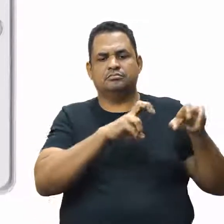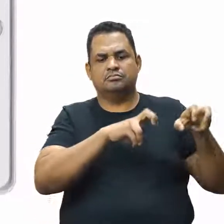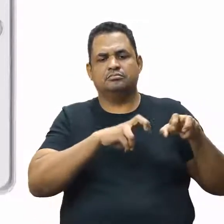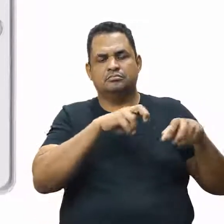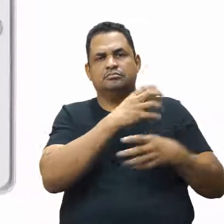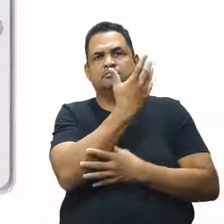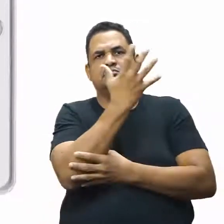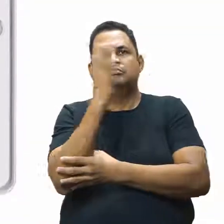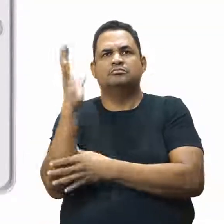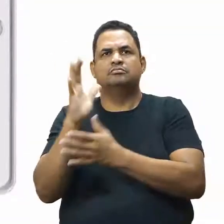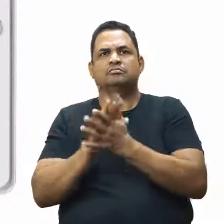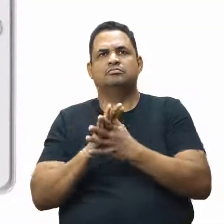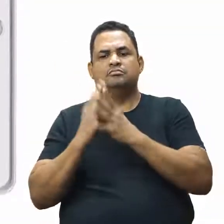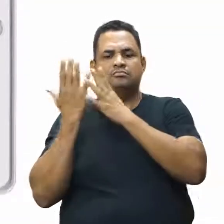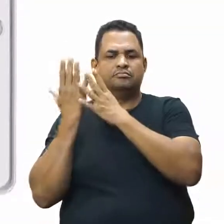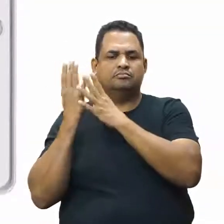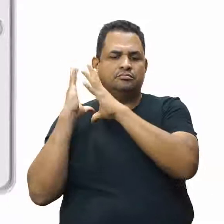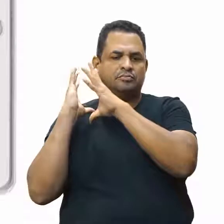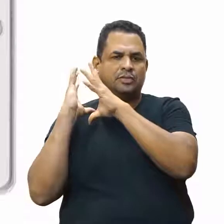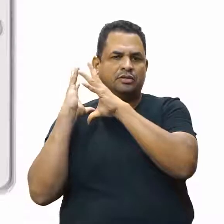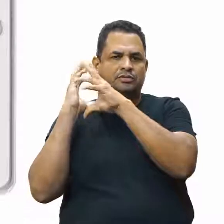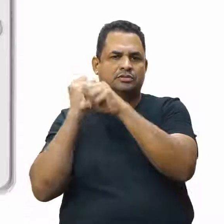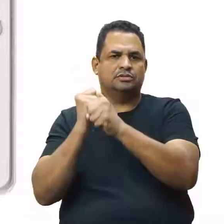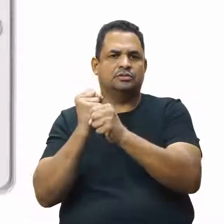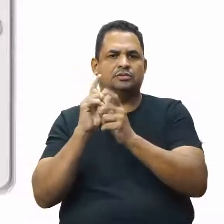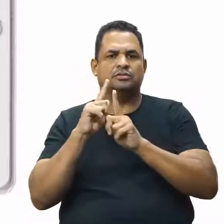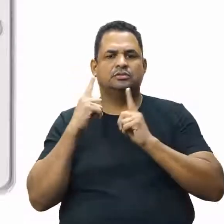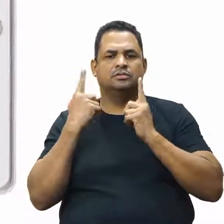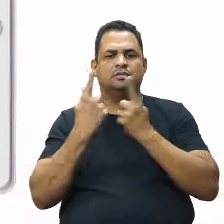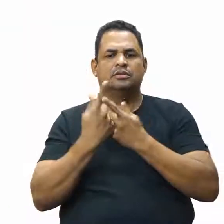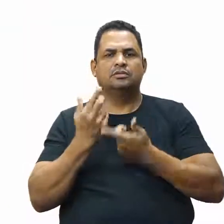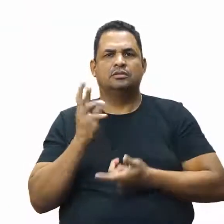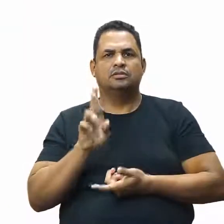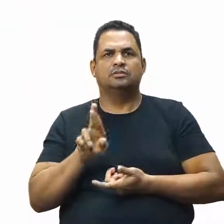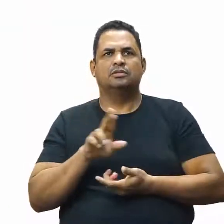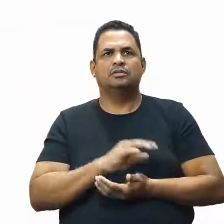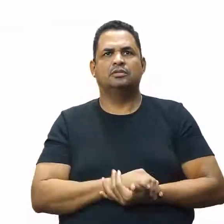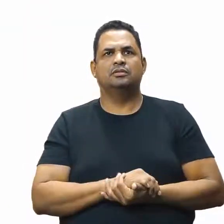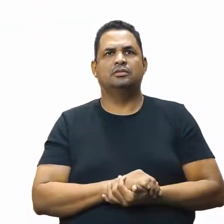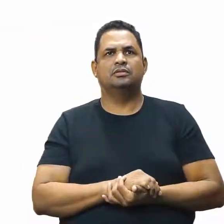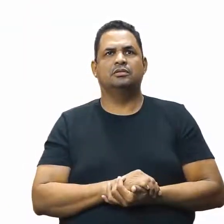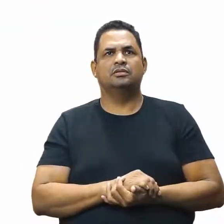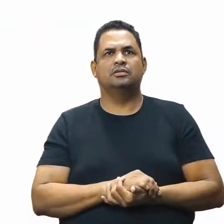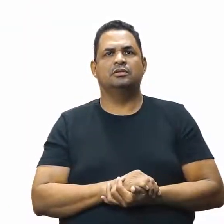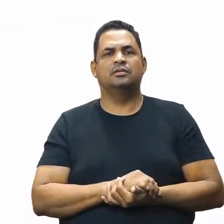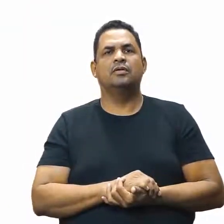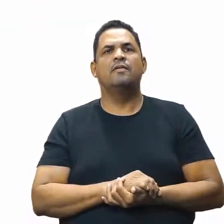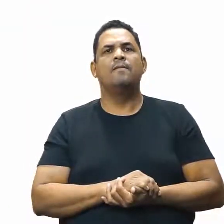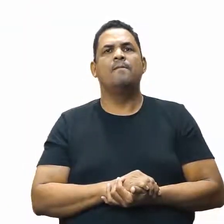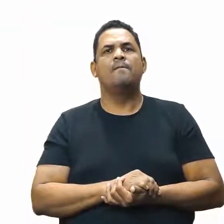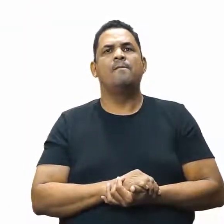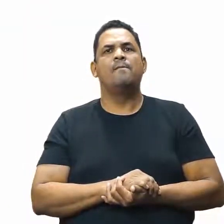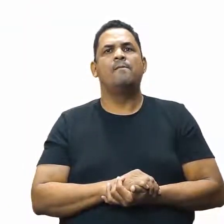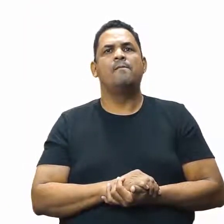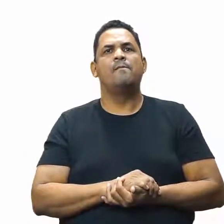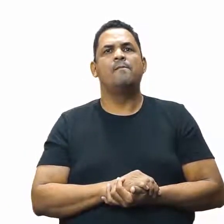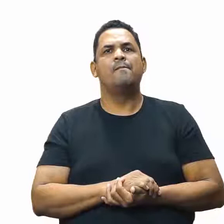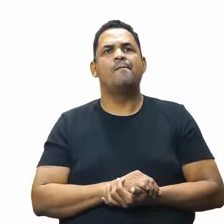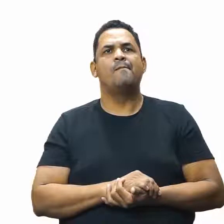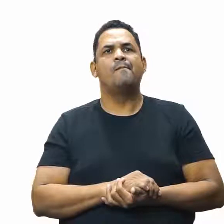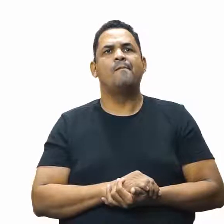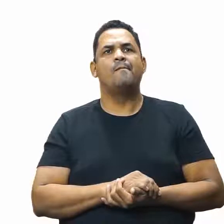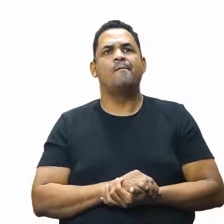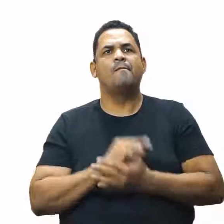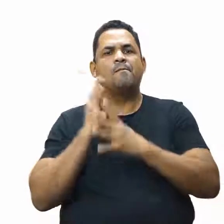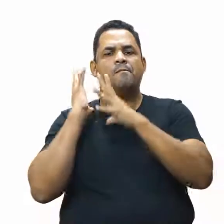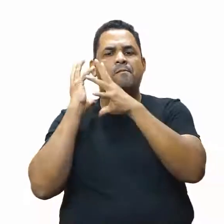agroflorestais, revisão geral de recuperação aí, viu? Olha só, nessa revisão,